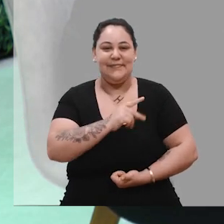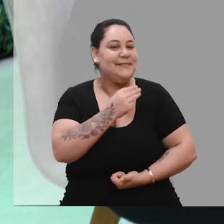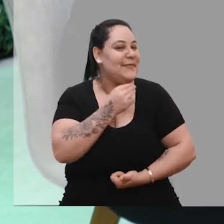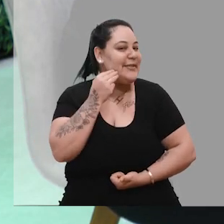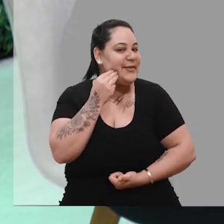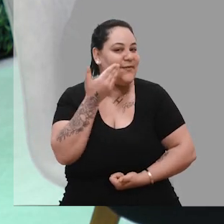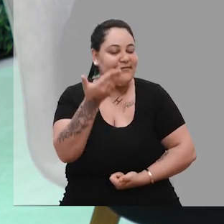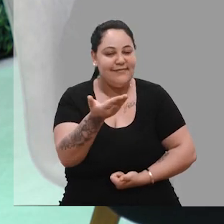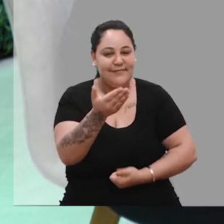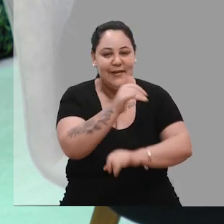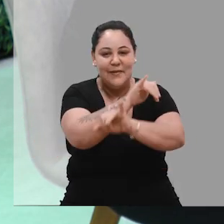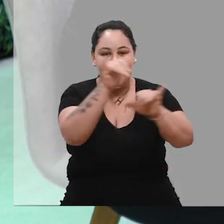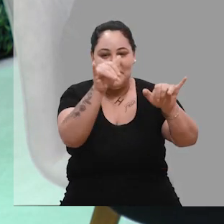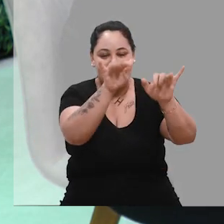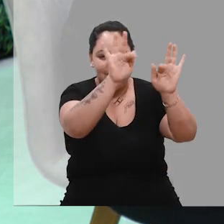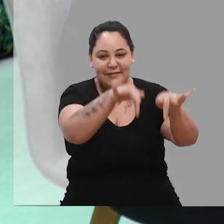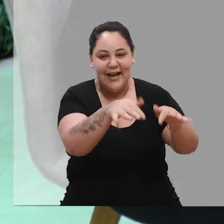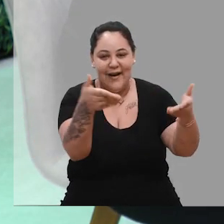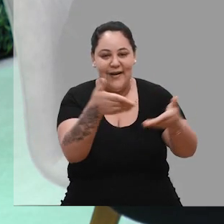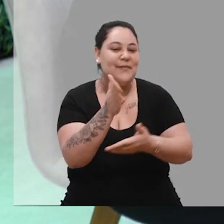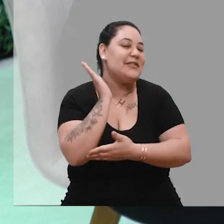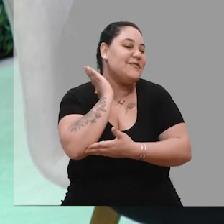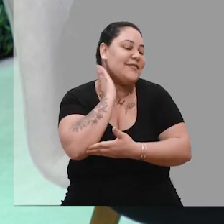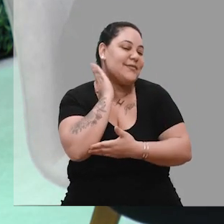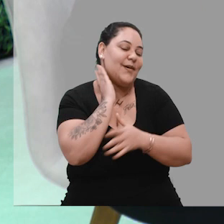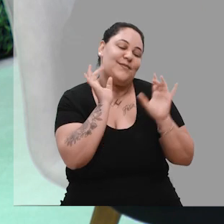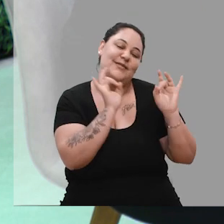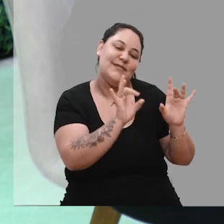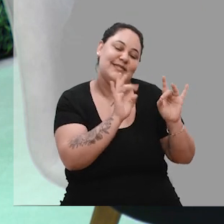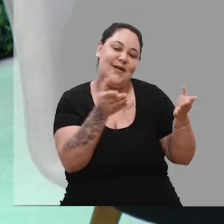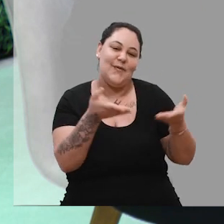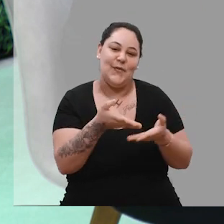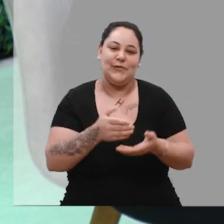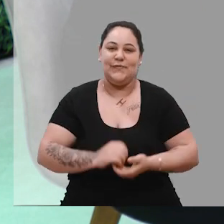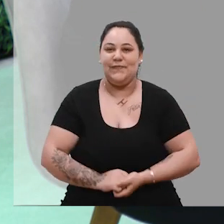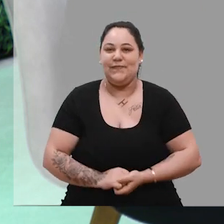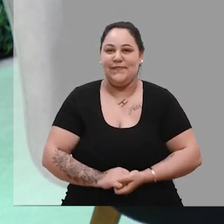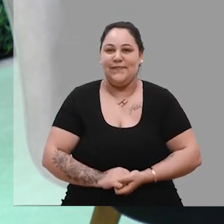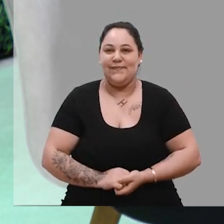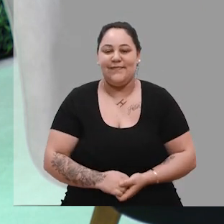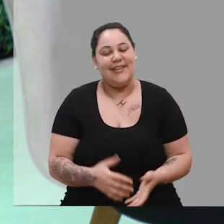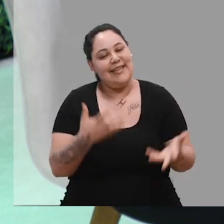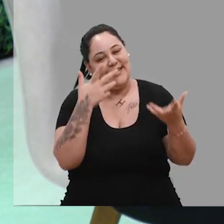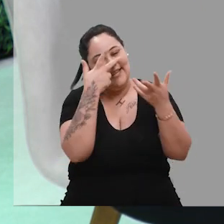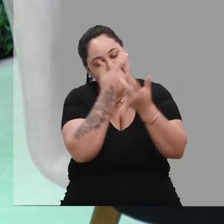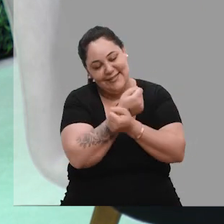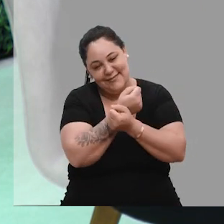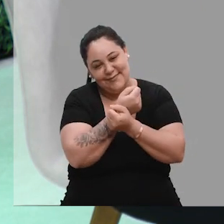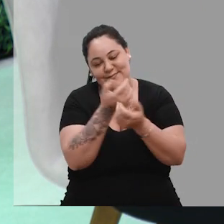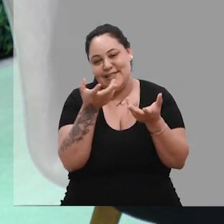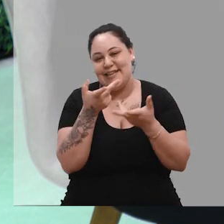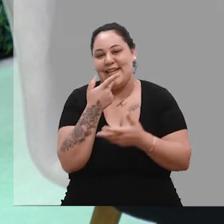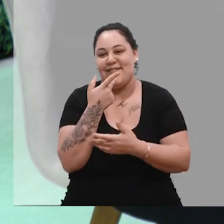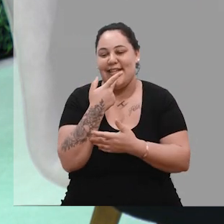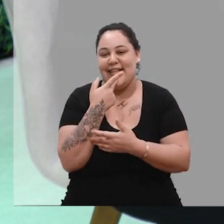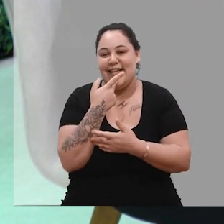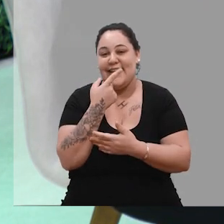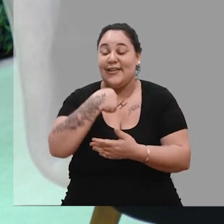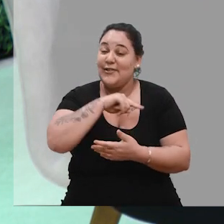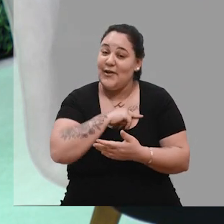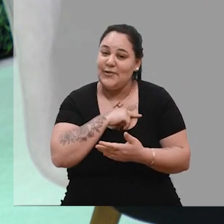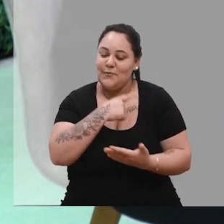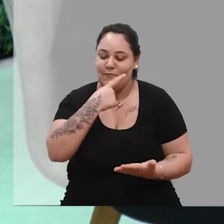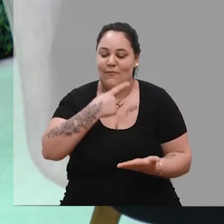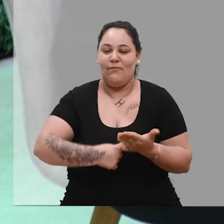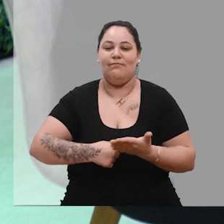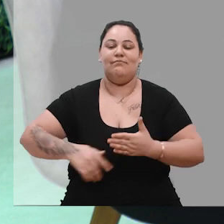Presidente Marisol, seu recado final para esse bate-papo tão especial que a gente teve hoje. Que lindo, a dizer só que contem com o nosso